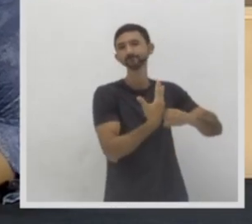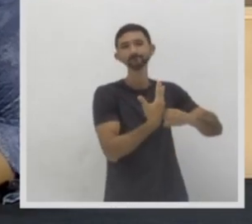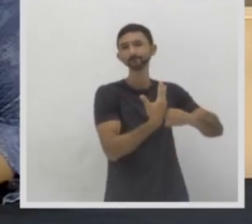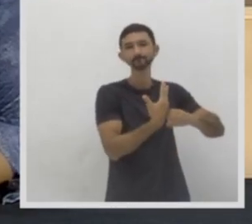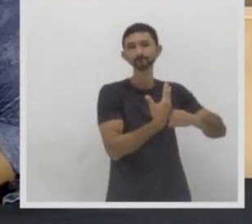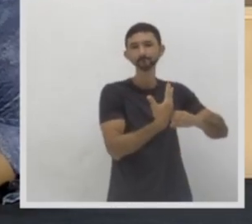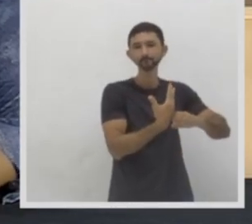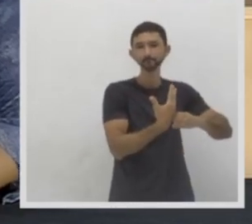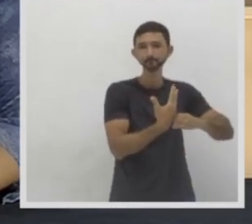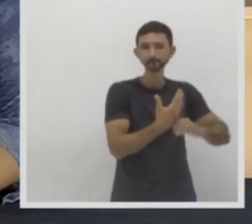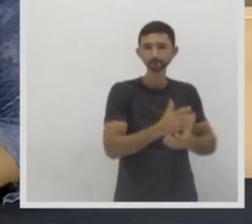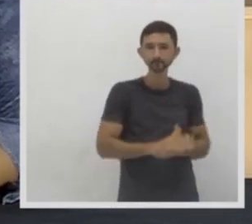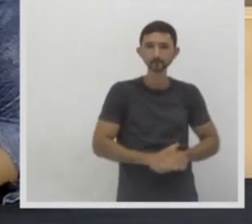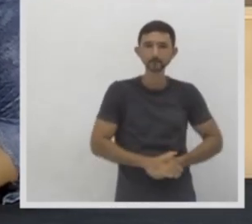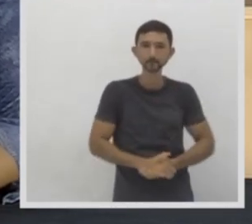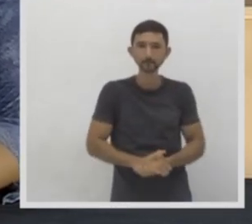utilizada